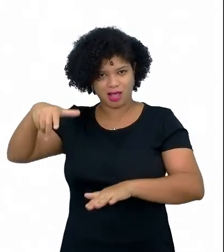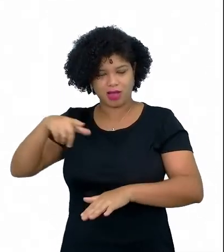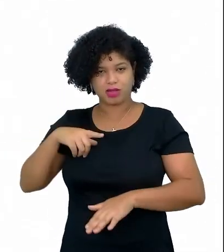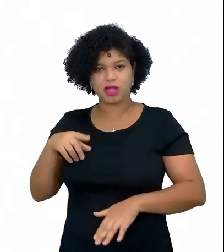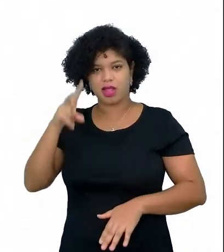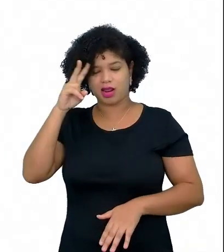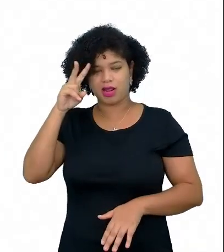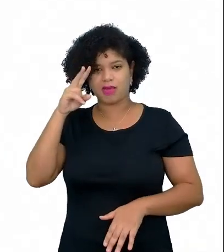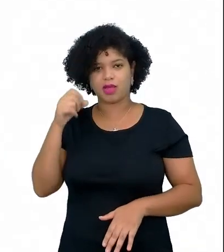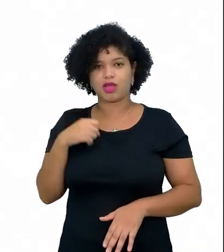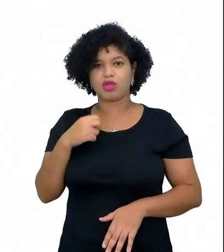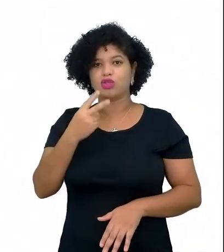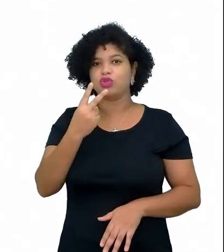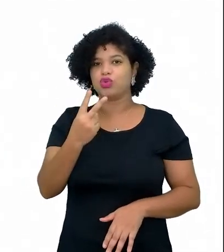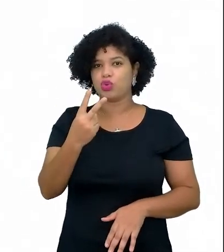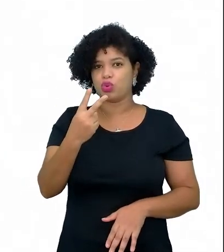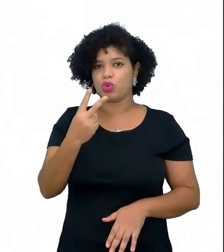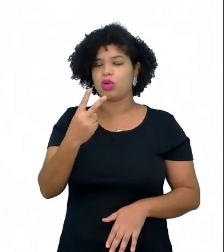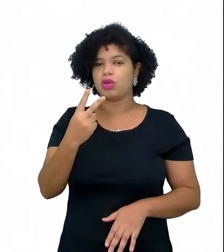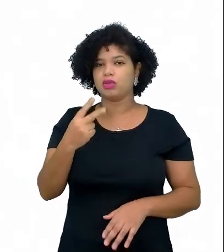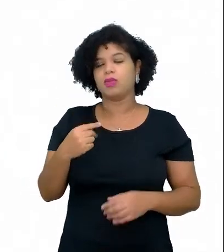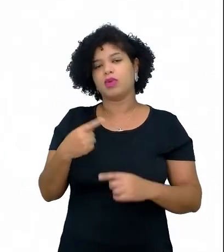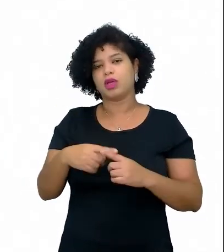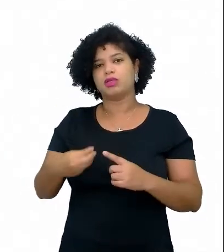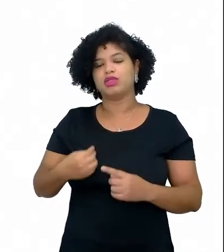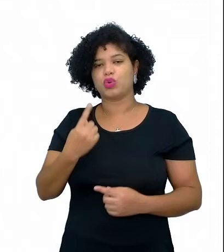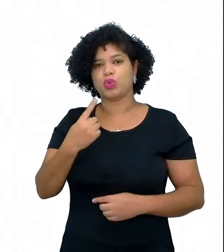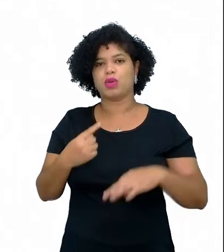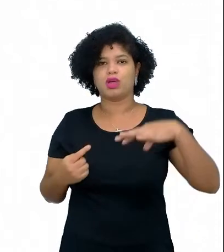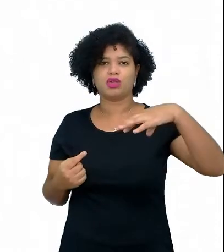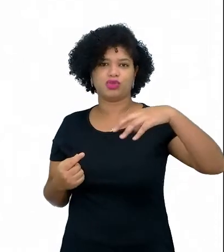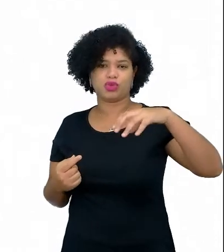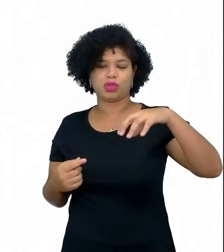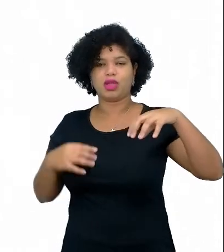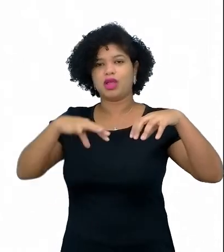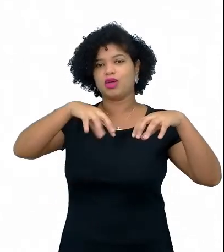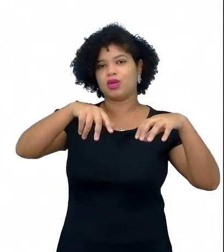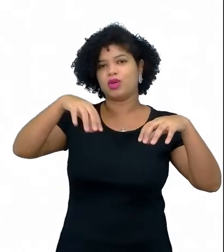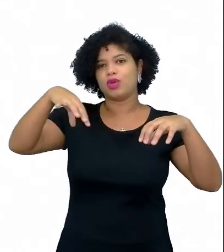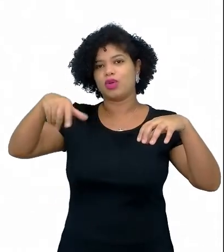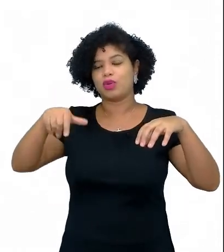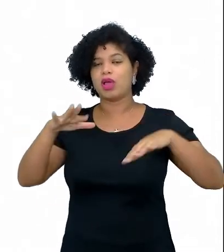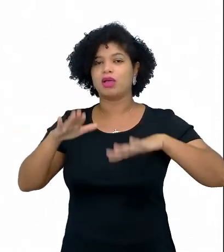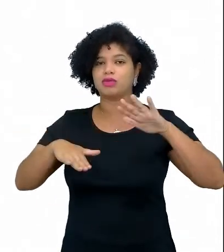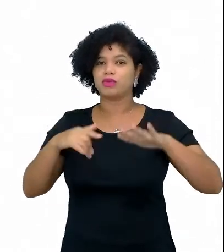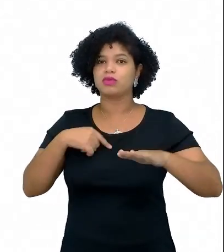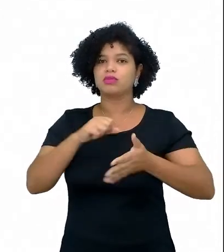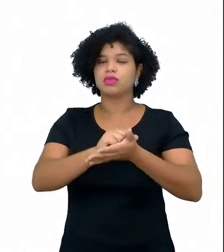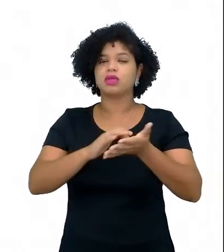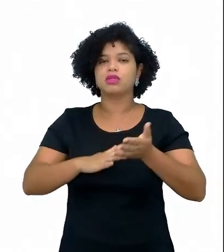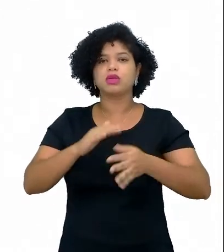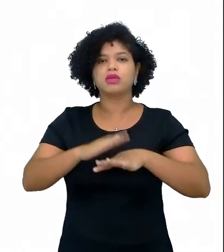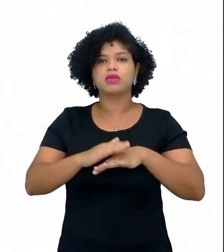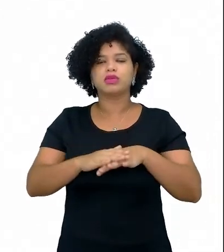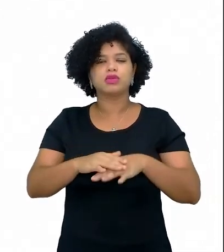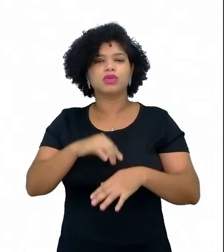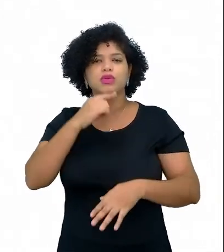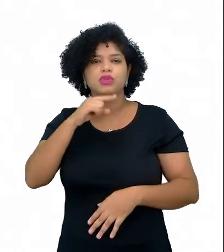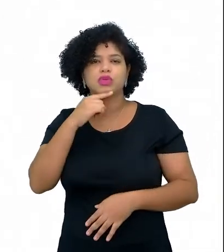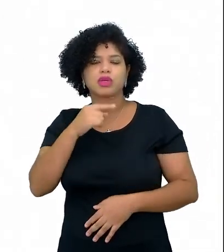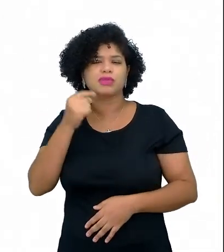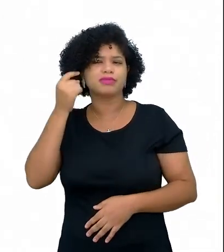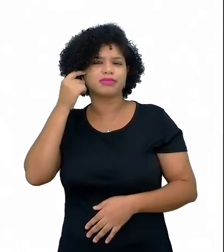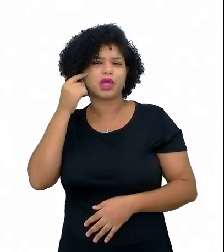lembra 2 a mais, que ia ser 3 torneiras? Será que o problema, às vezes, ele não conseguiu fazer o exercício, ou não conseguiu ter noção como resolver,